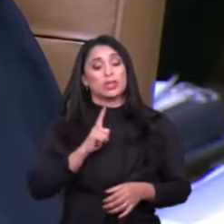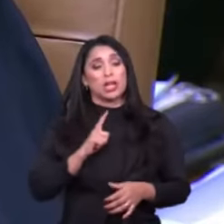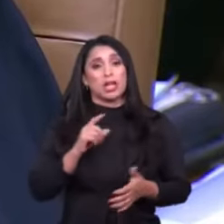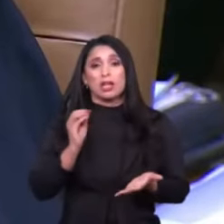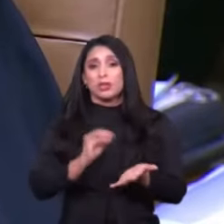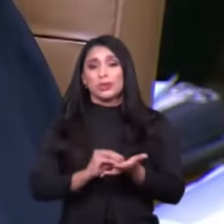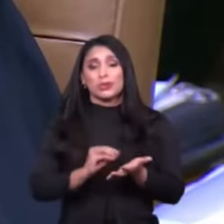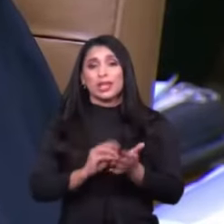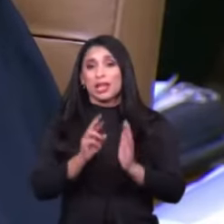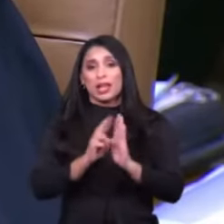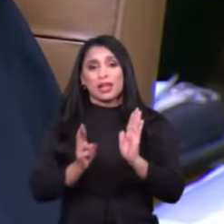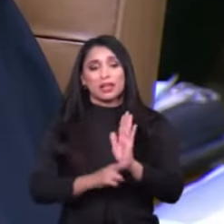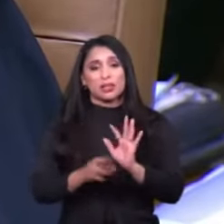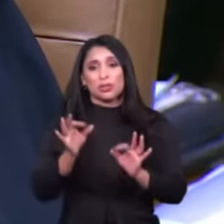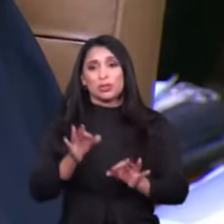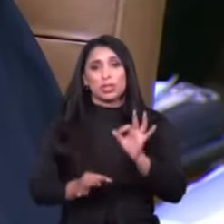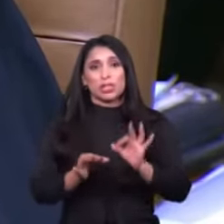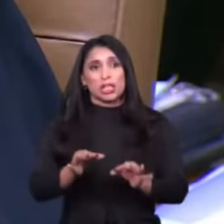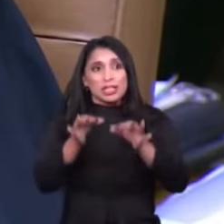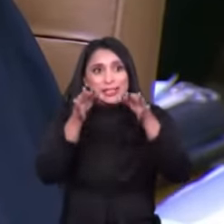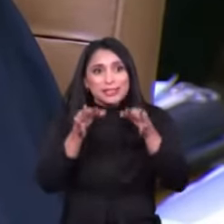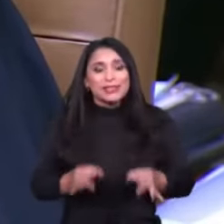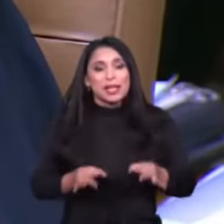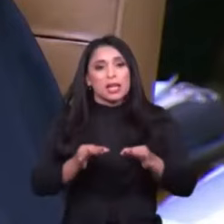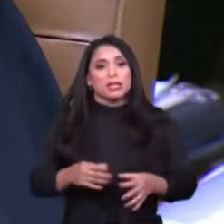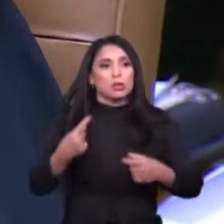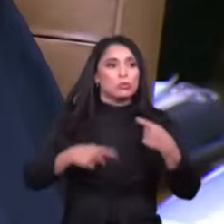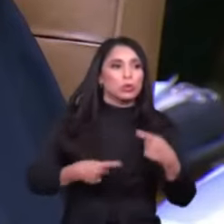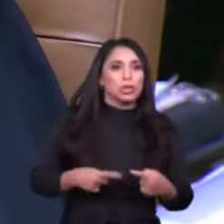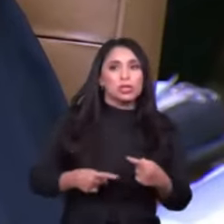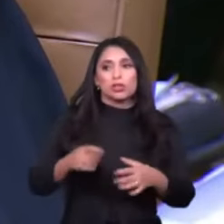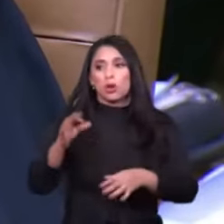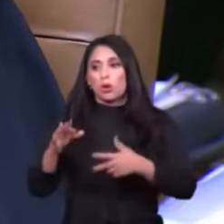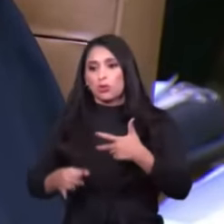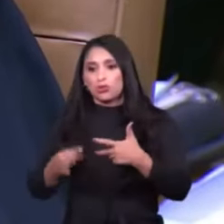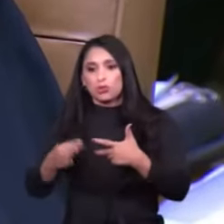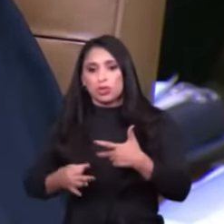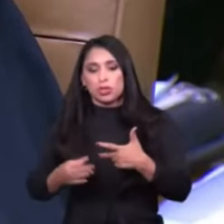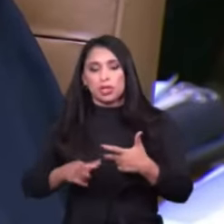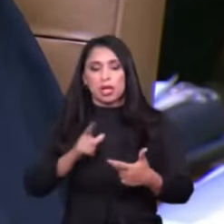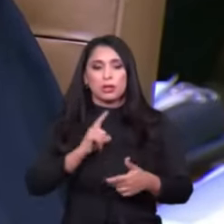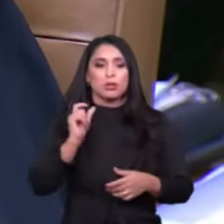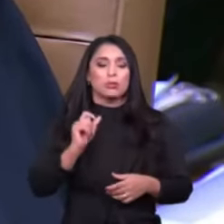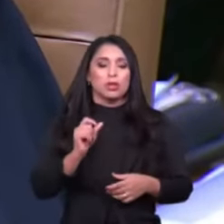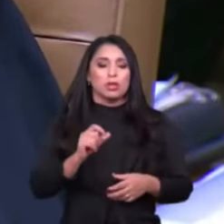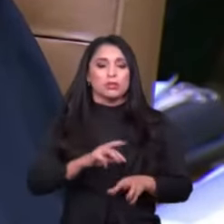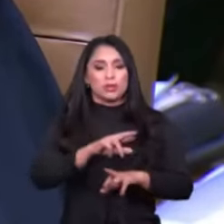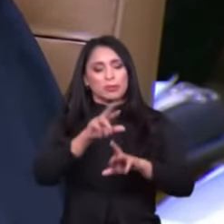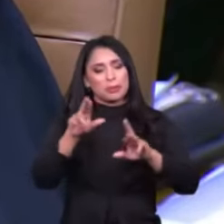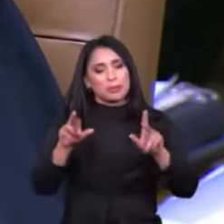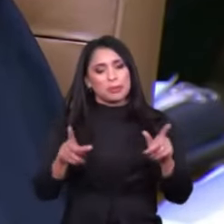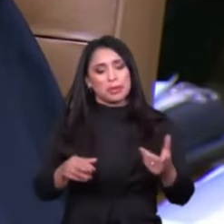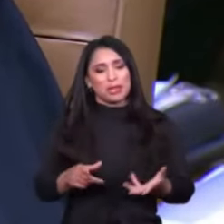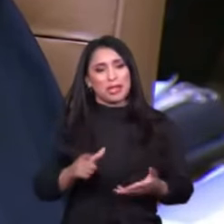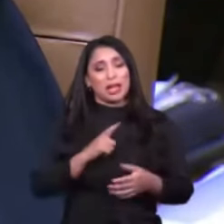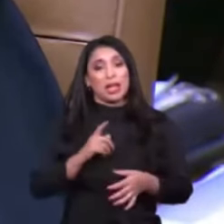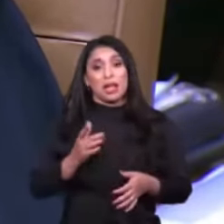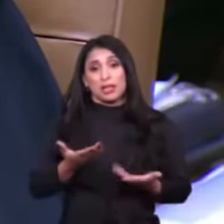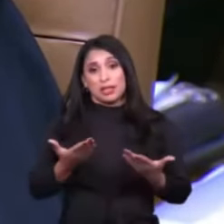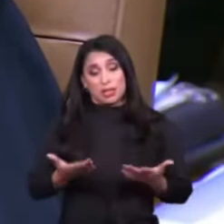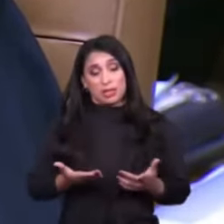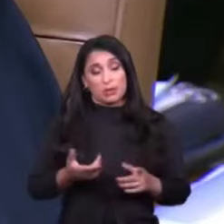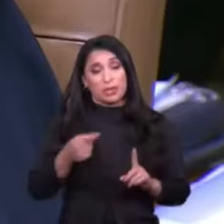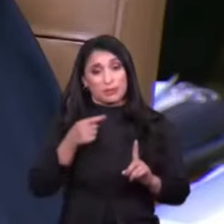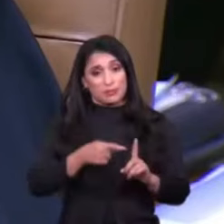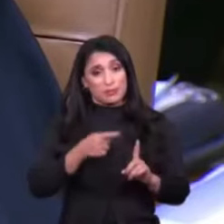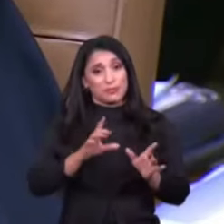das regras jurídicas, quer pela polícia, quer pelo próprio judiciário, que podem ser exploradas habilmente para livrar verdadeiros traficantes da persecução